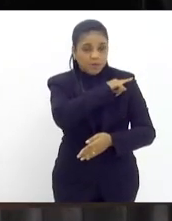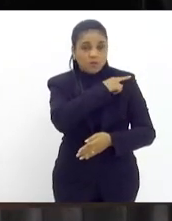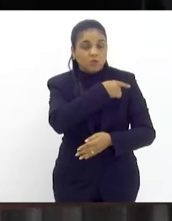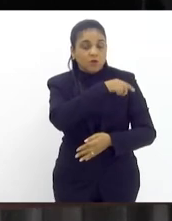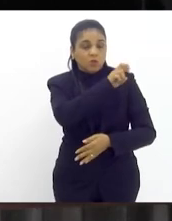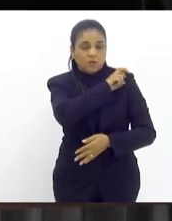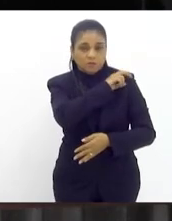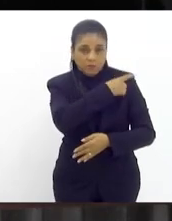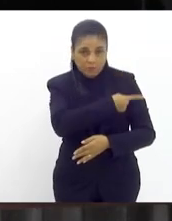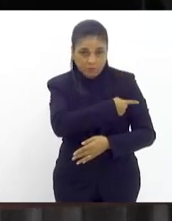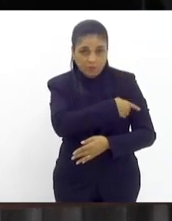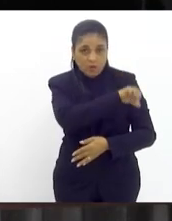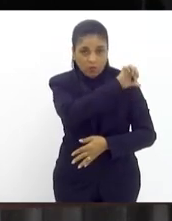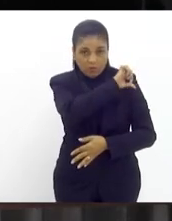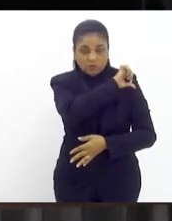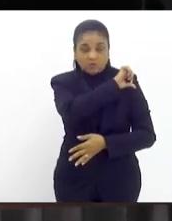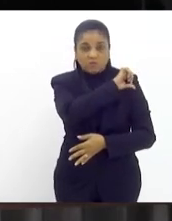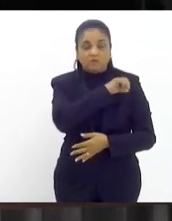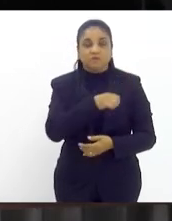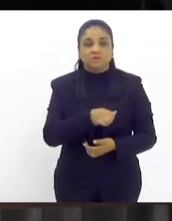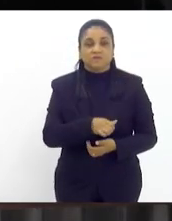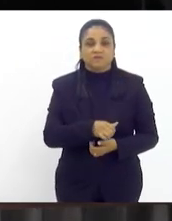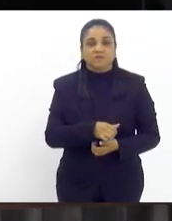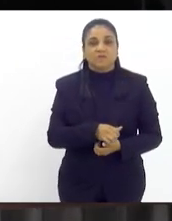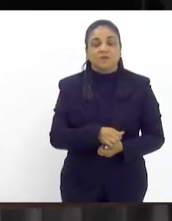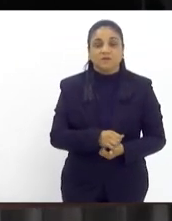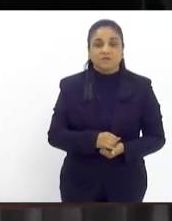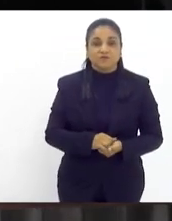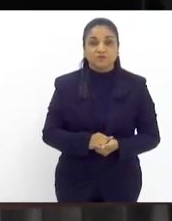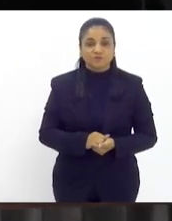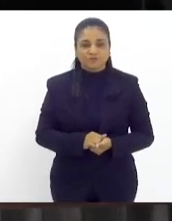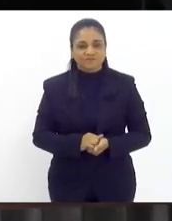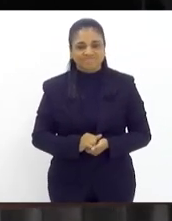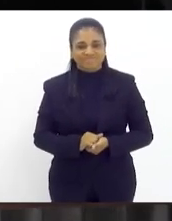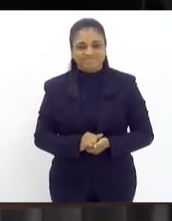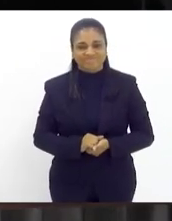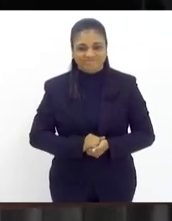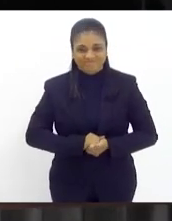ano nas poucas escolas que ainda tem as referência